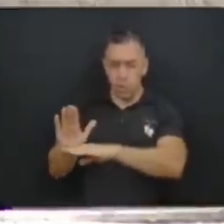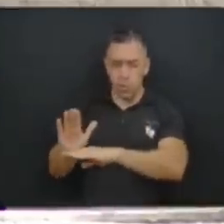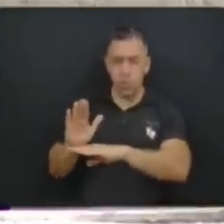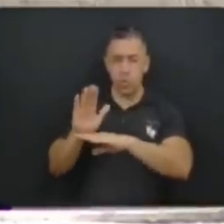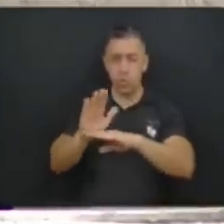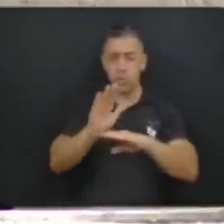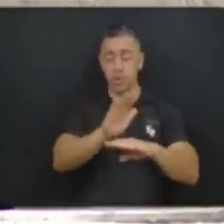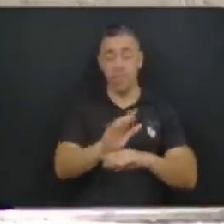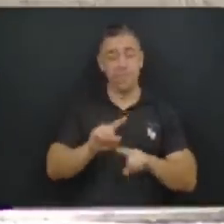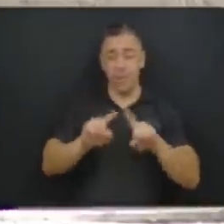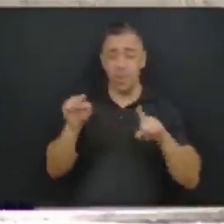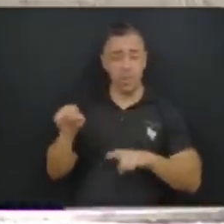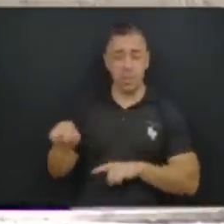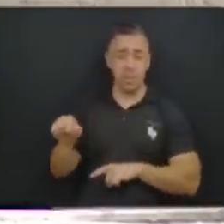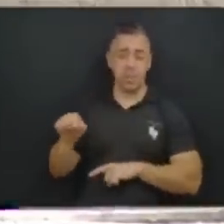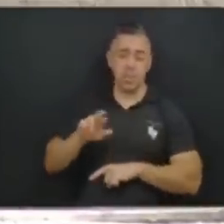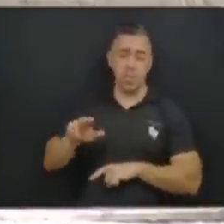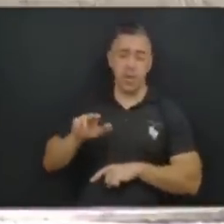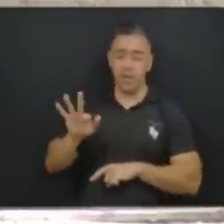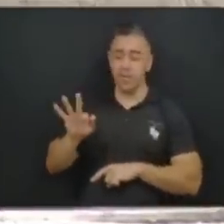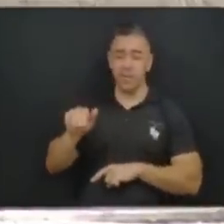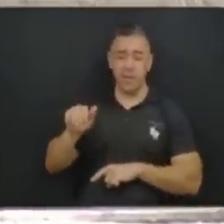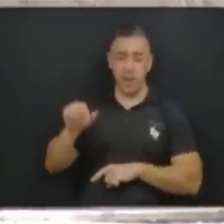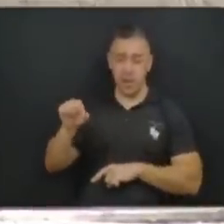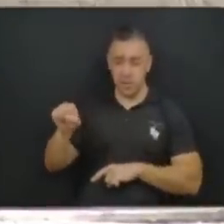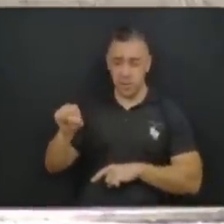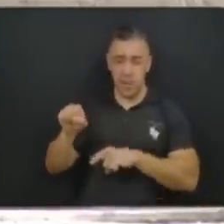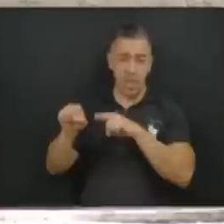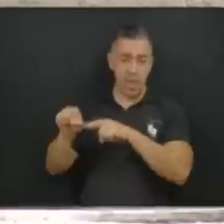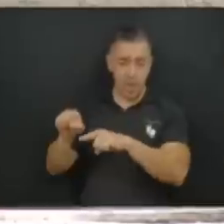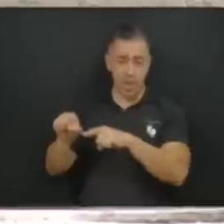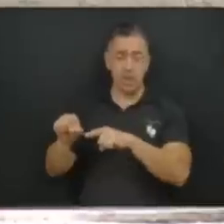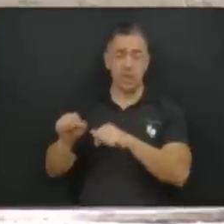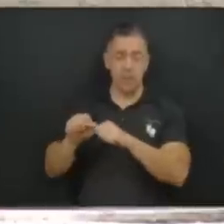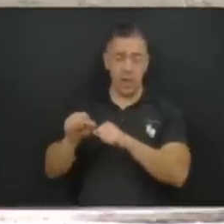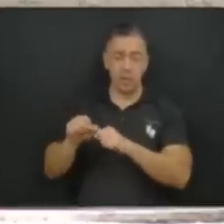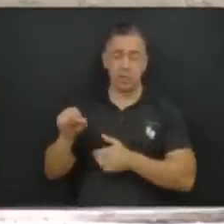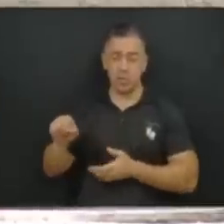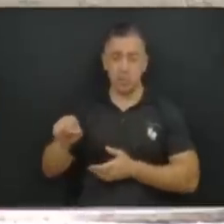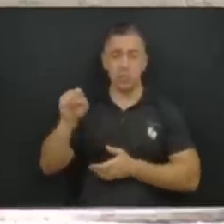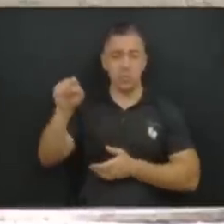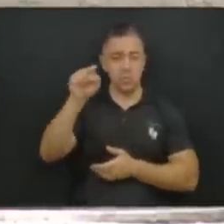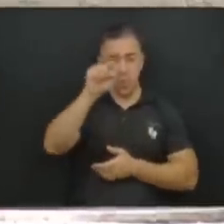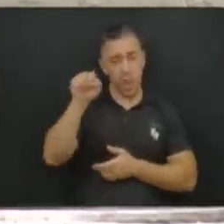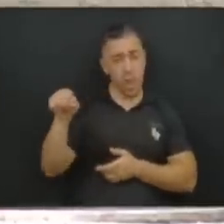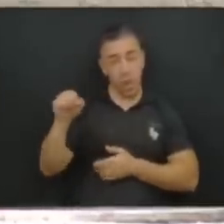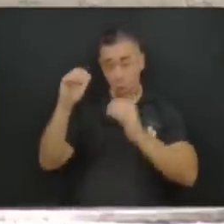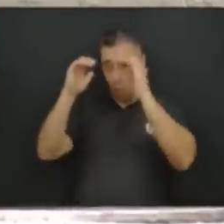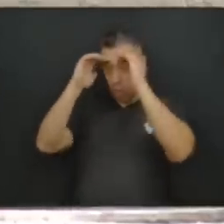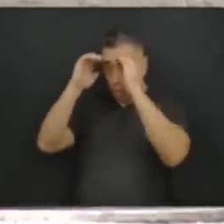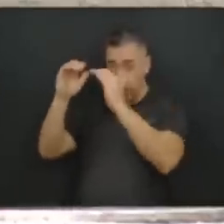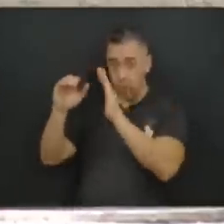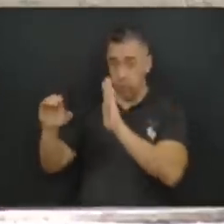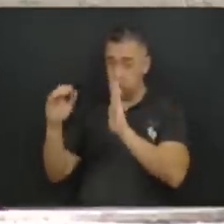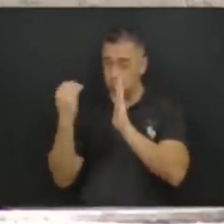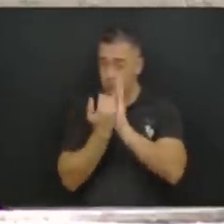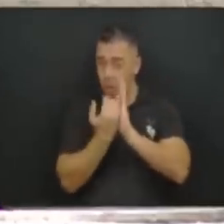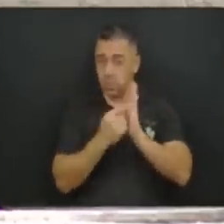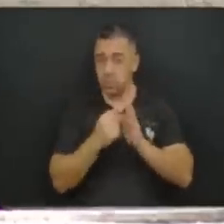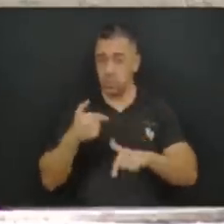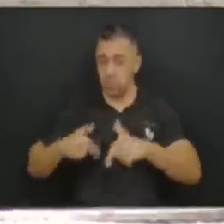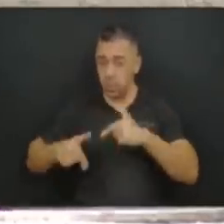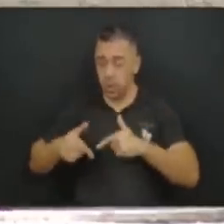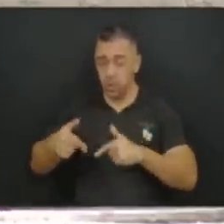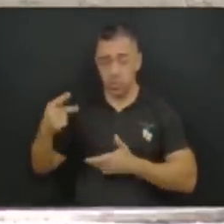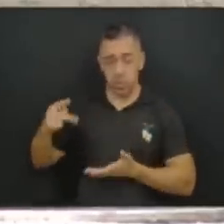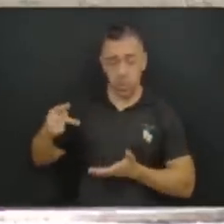e eu não são vírus eles fazem um rito tem que sair tem que cumprir ontem por